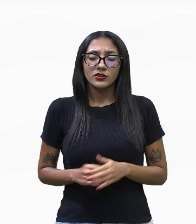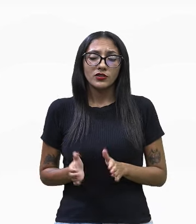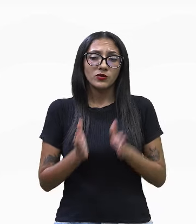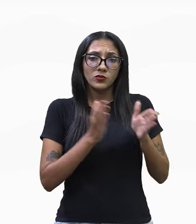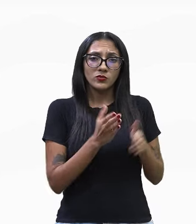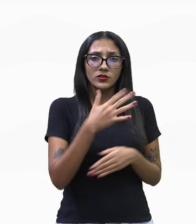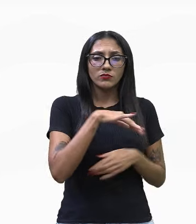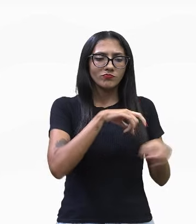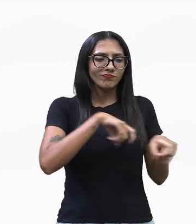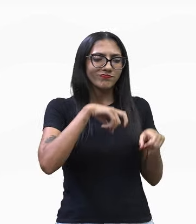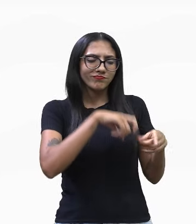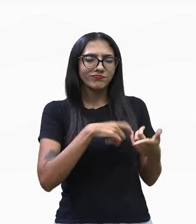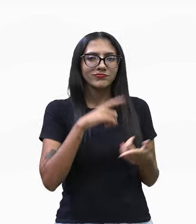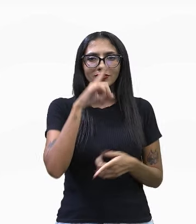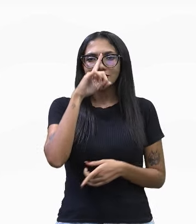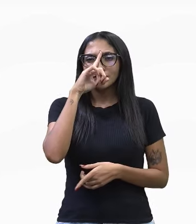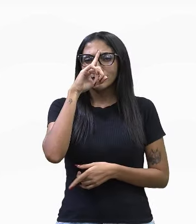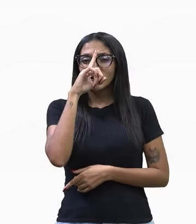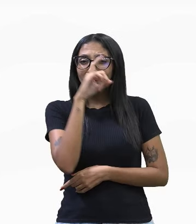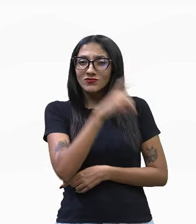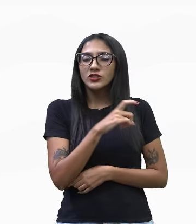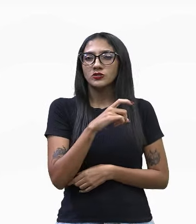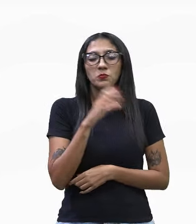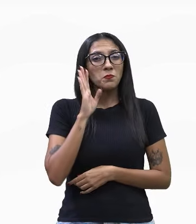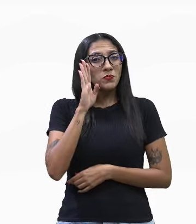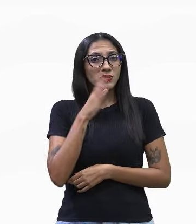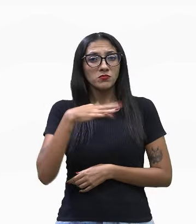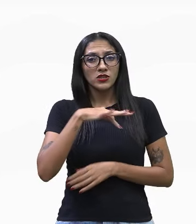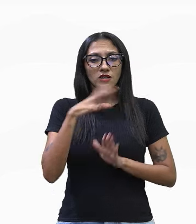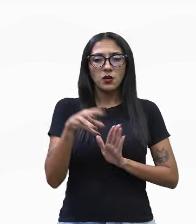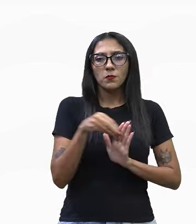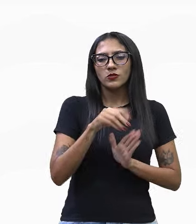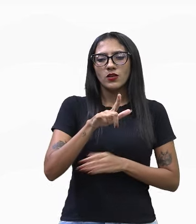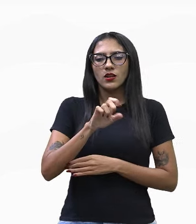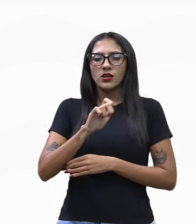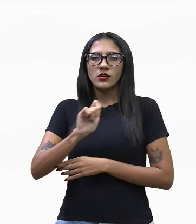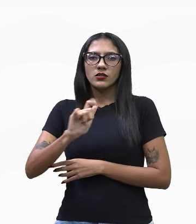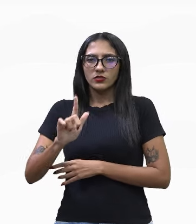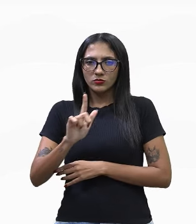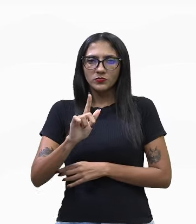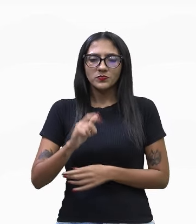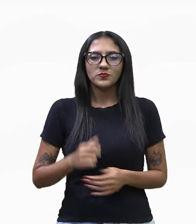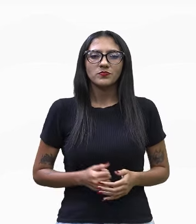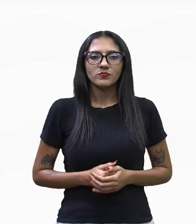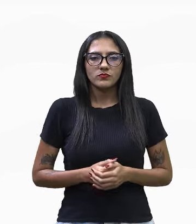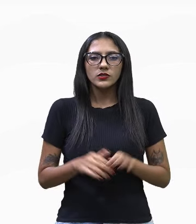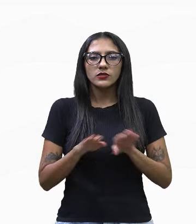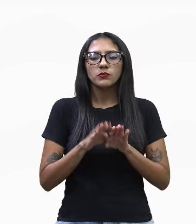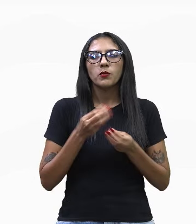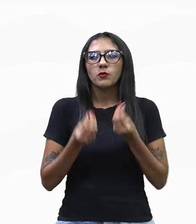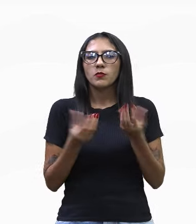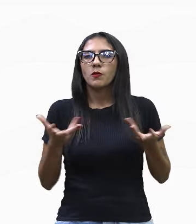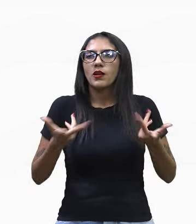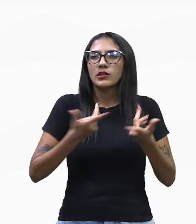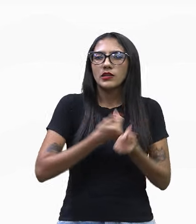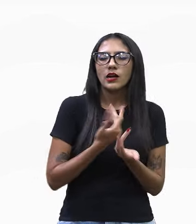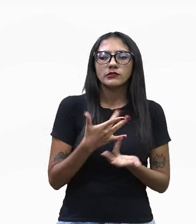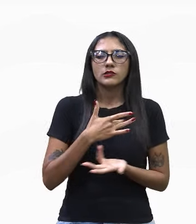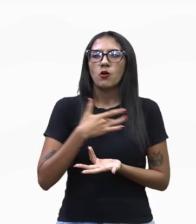ainda é difícil o acesso principalmente na Amazônia Legal Para que o poder público possa levar saúde de qualidade